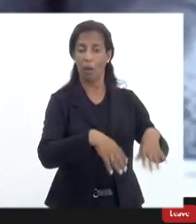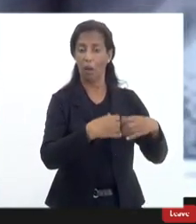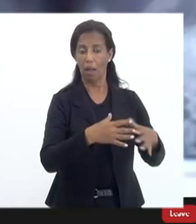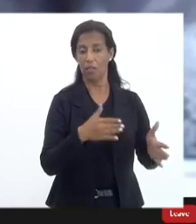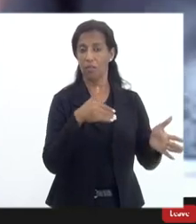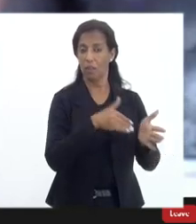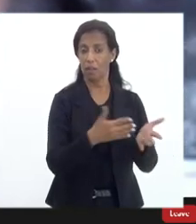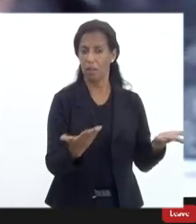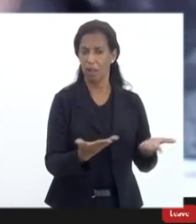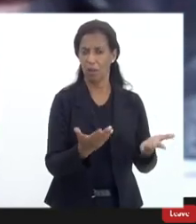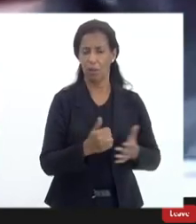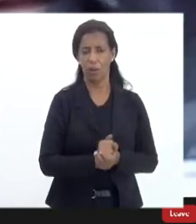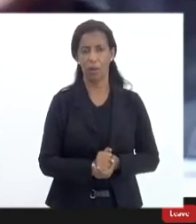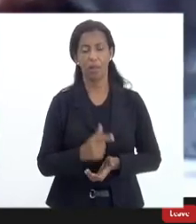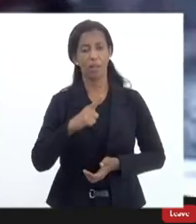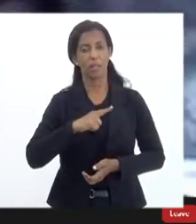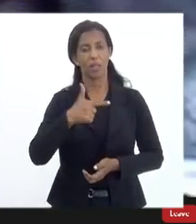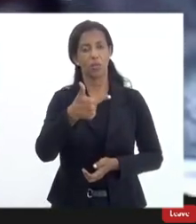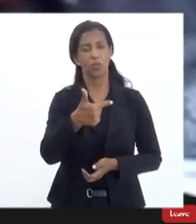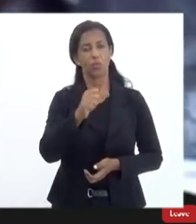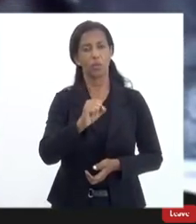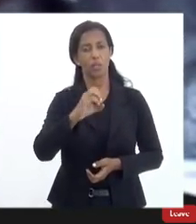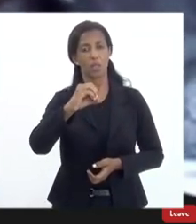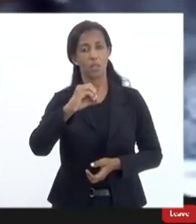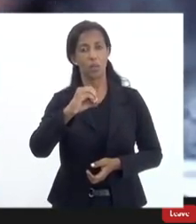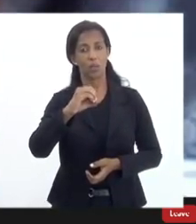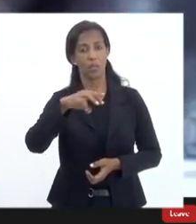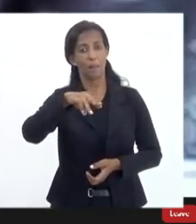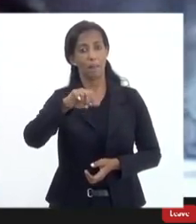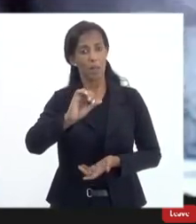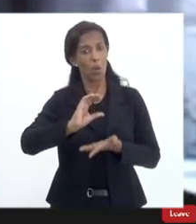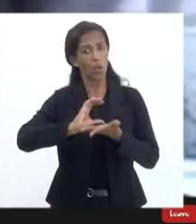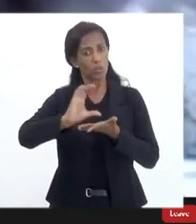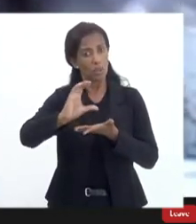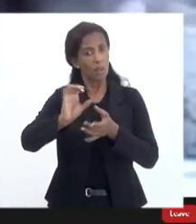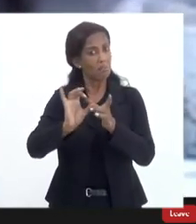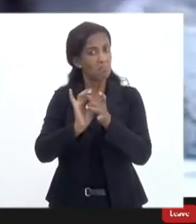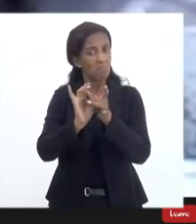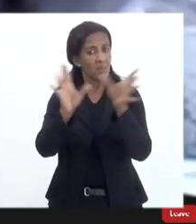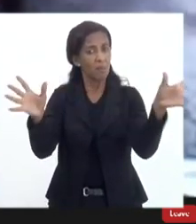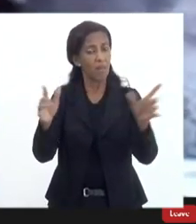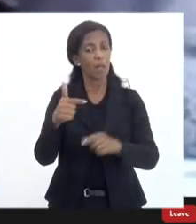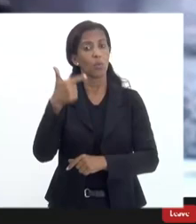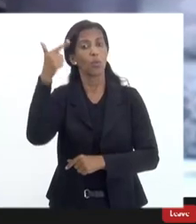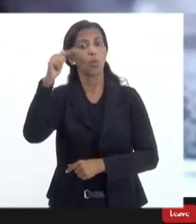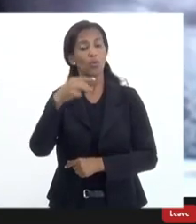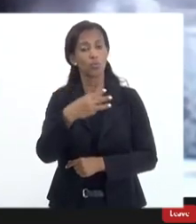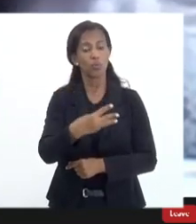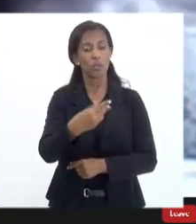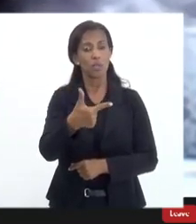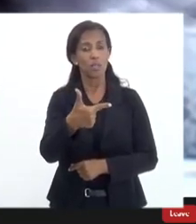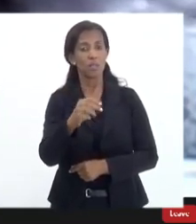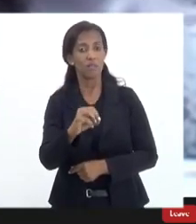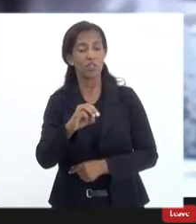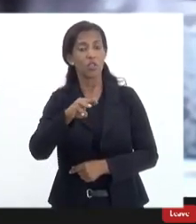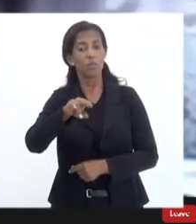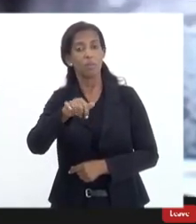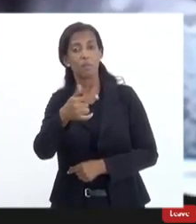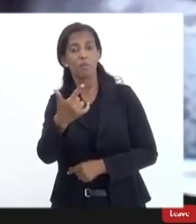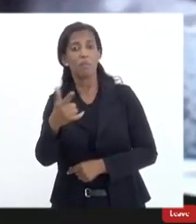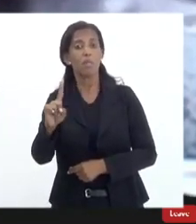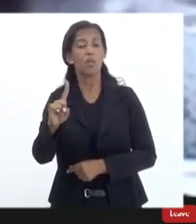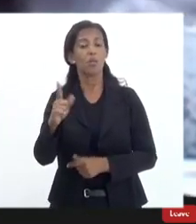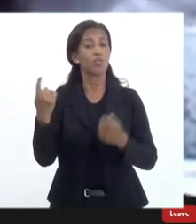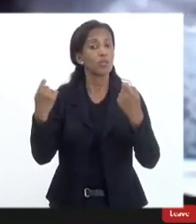agora. Há 280 milhões liberados para investimentos e outros 320 milhões